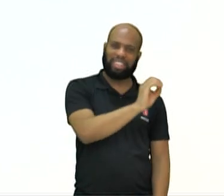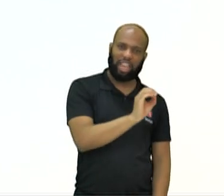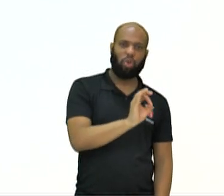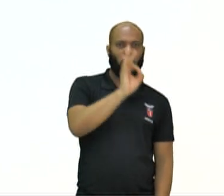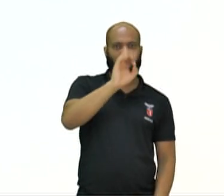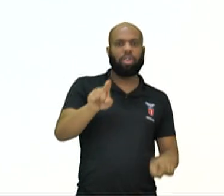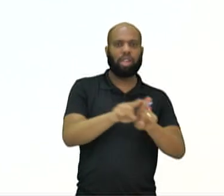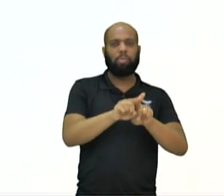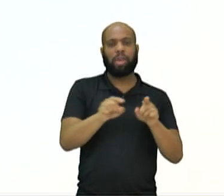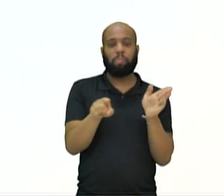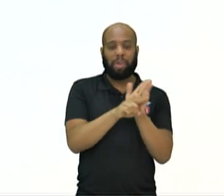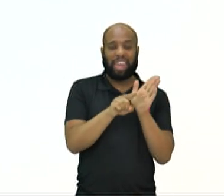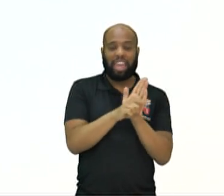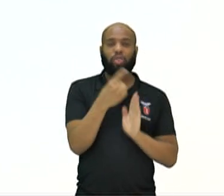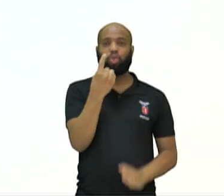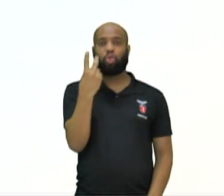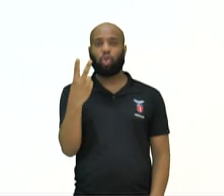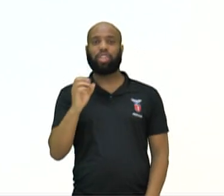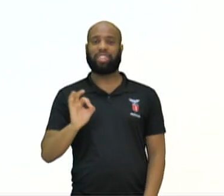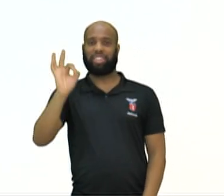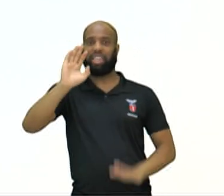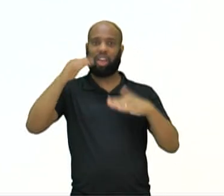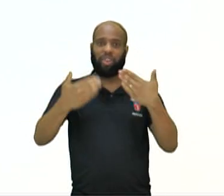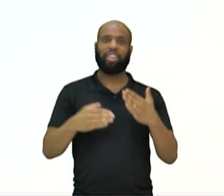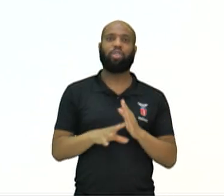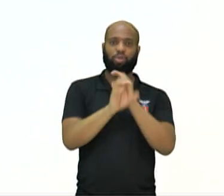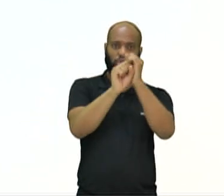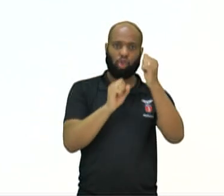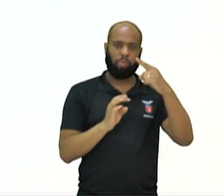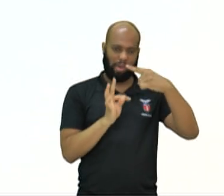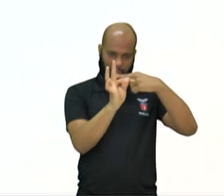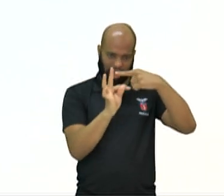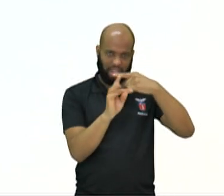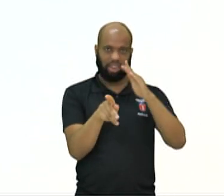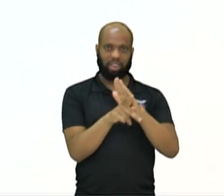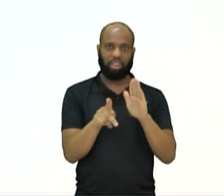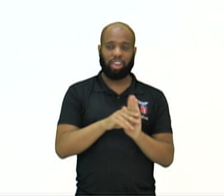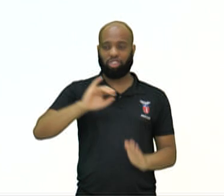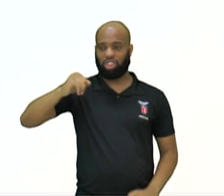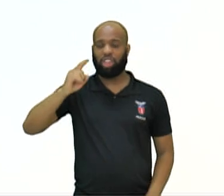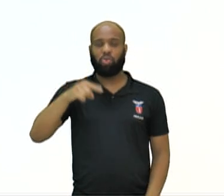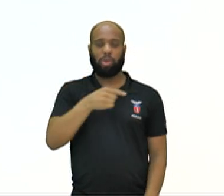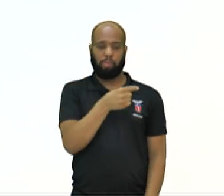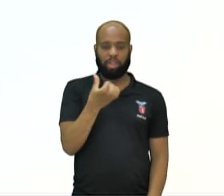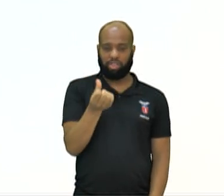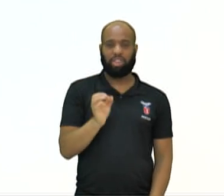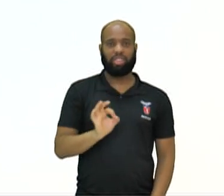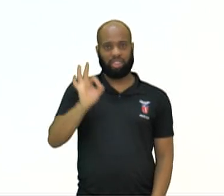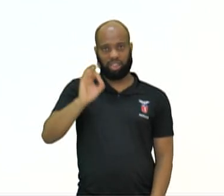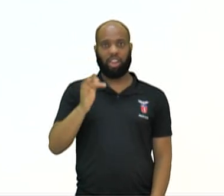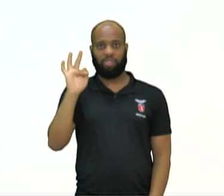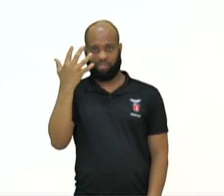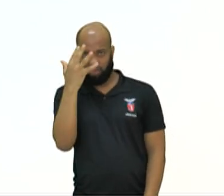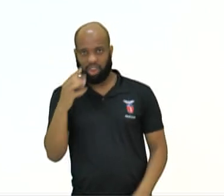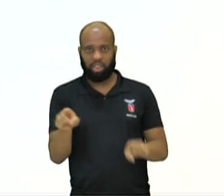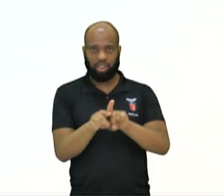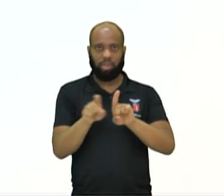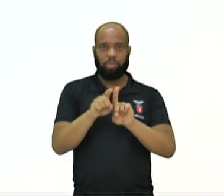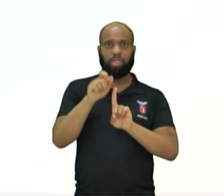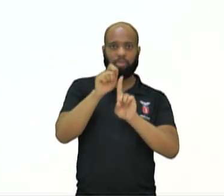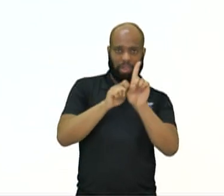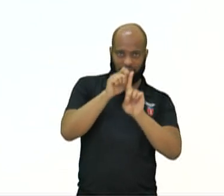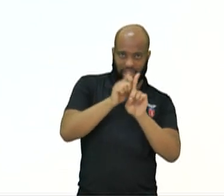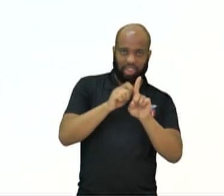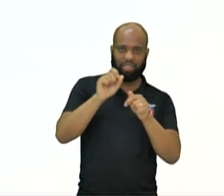menos 12 graus. Então a média no mês de janeiro, por exemplo, é de menos 6 graus. Em fevereiro, a média é